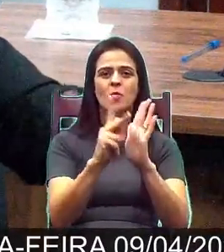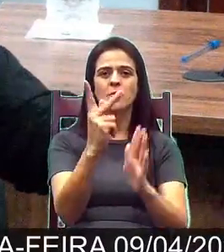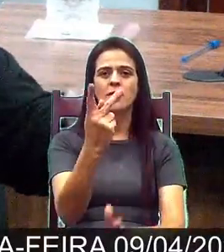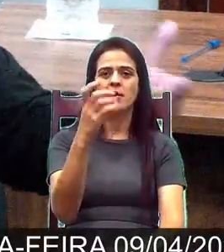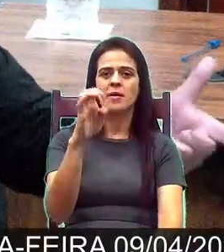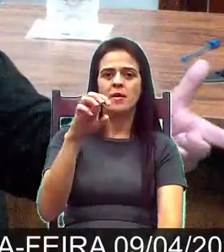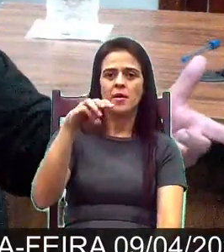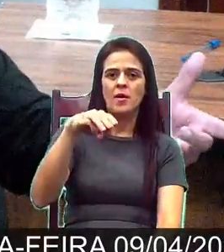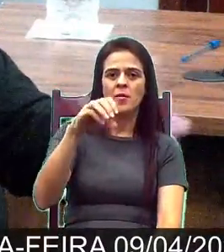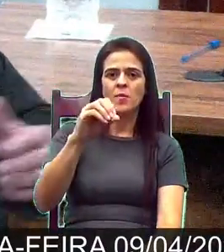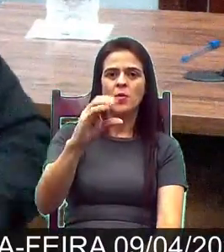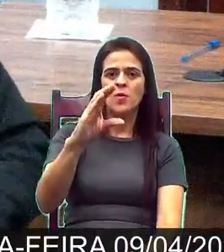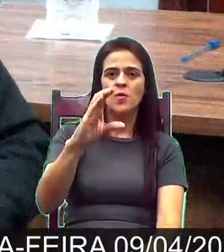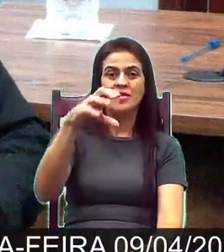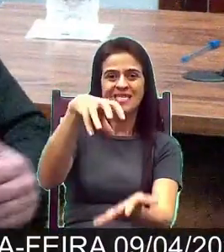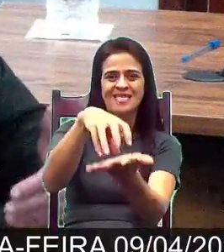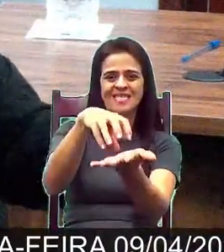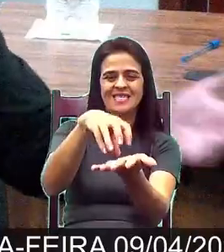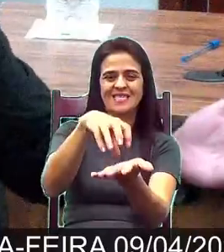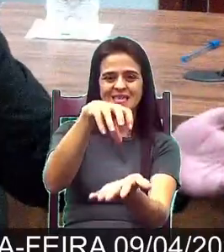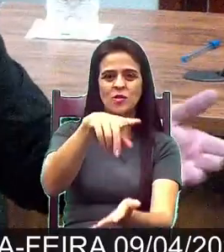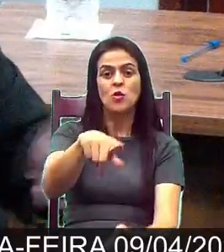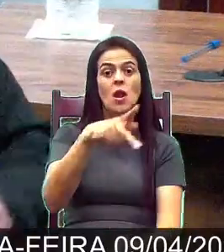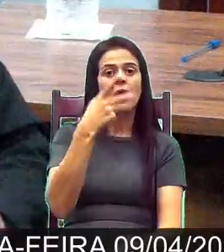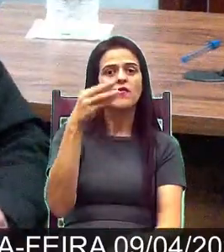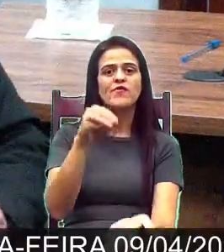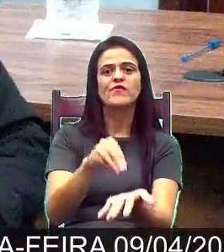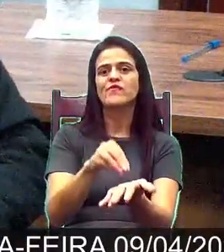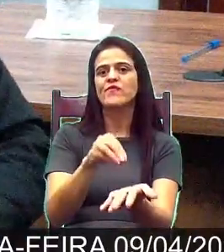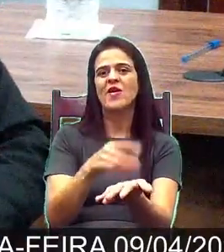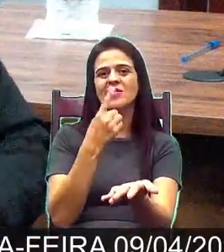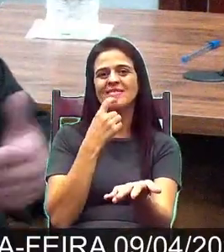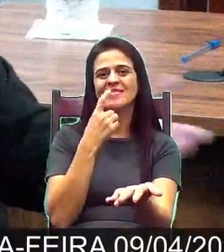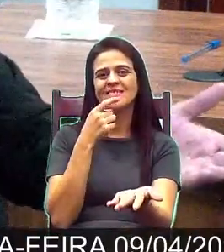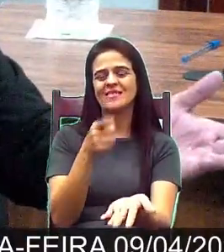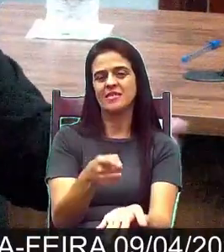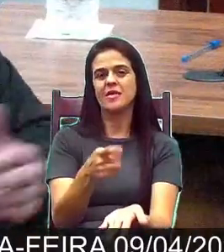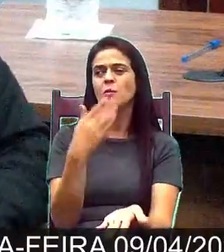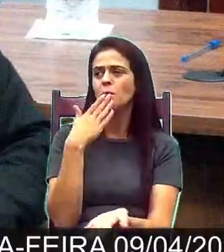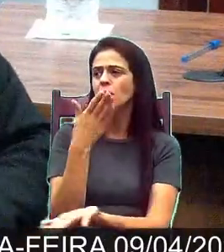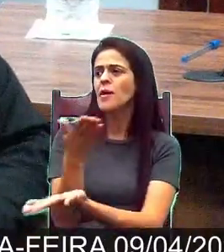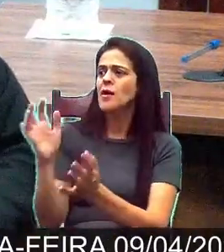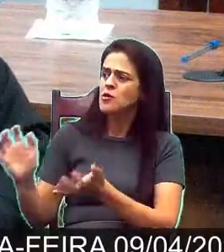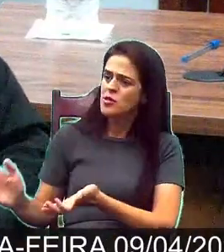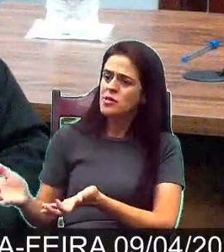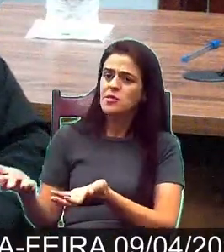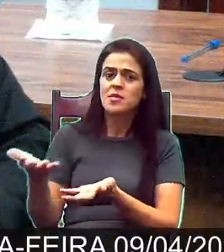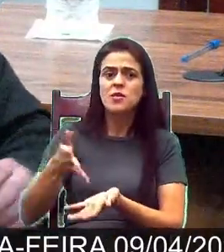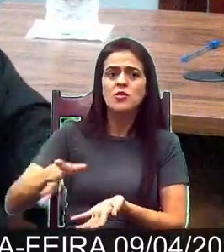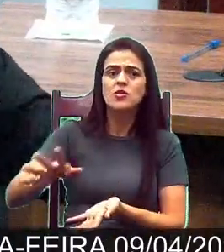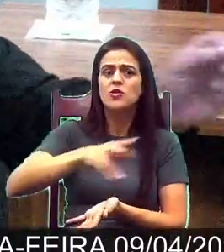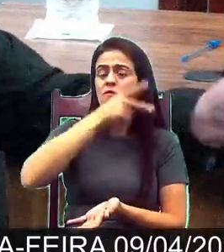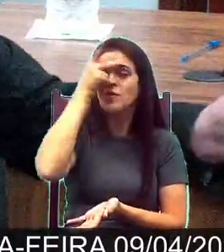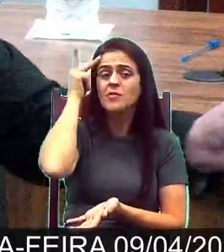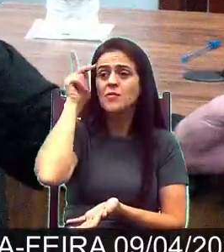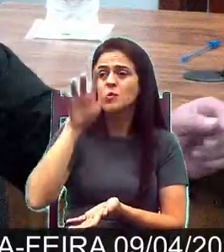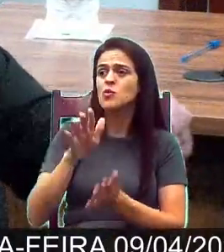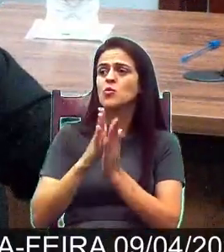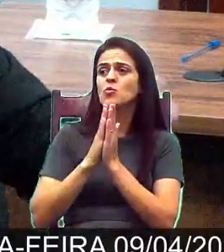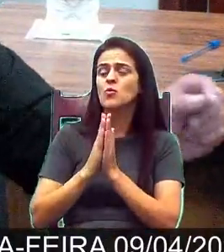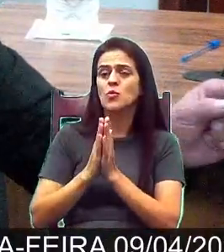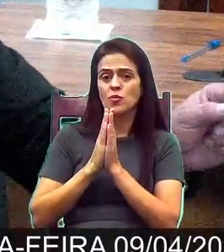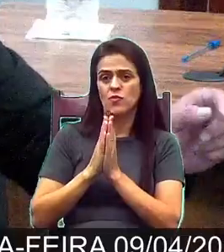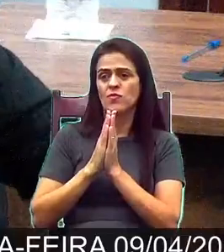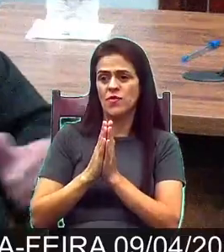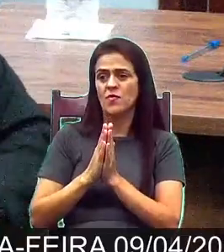como incentivo, né, como start para as pessoas que ainda não doaram, que não doam, para poder ser. O projeto é